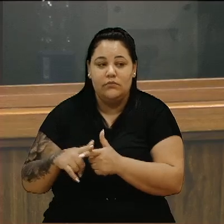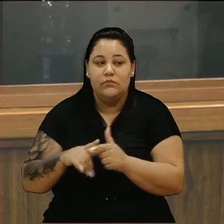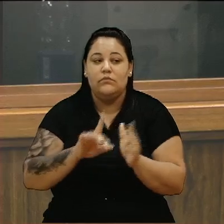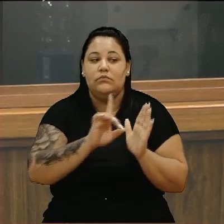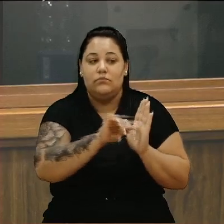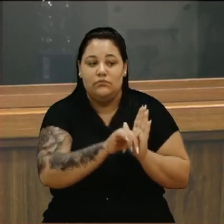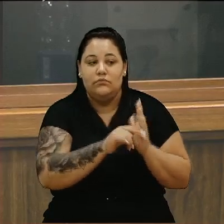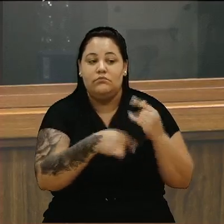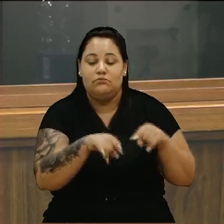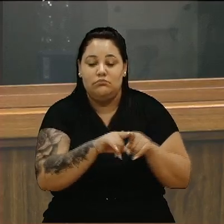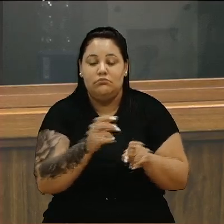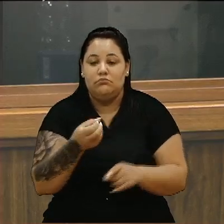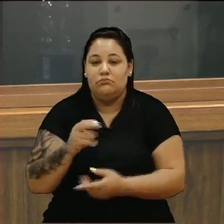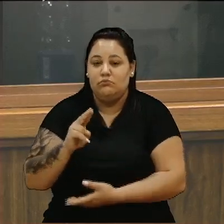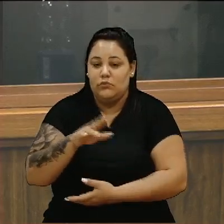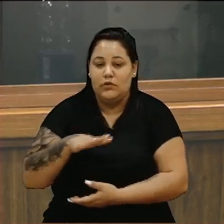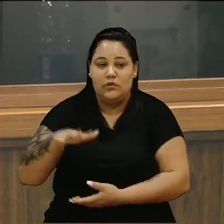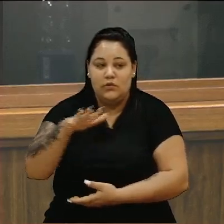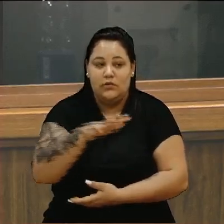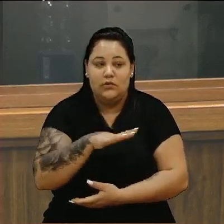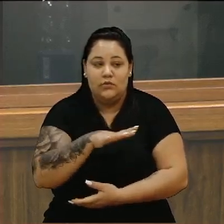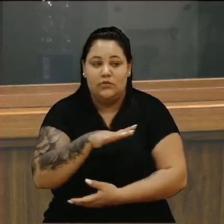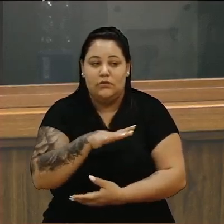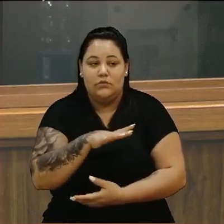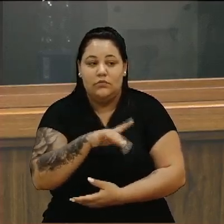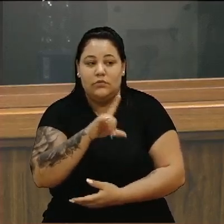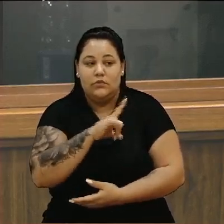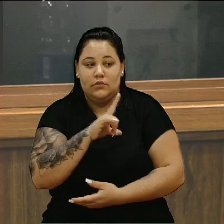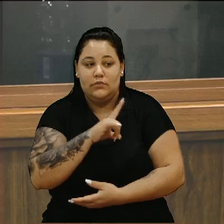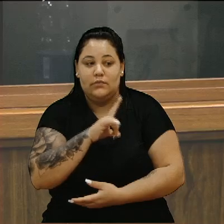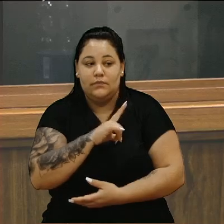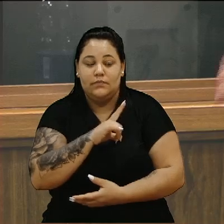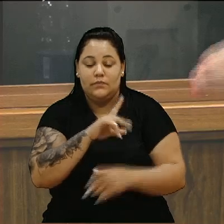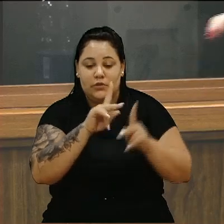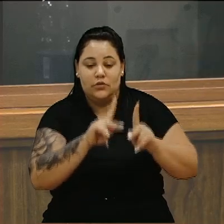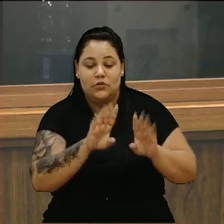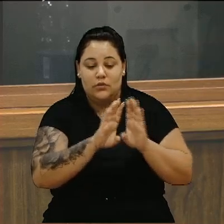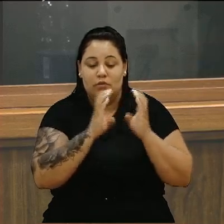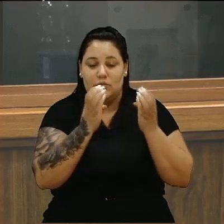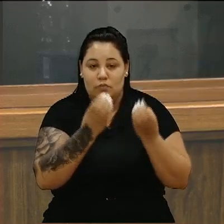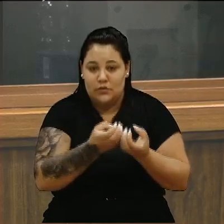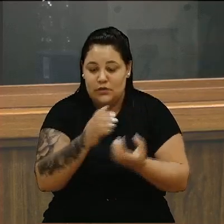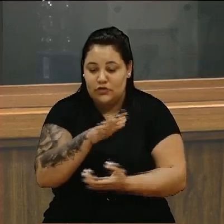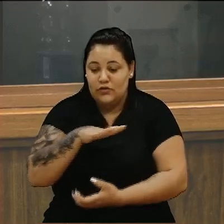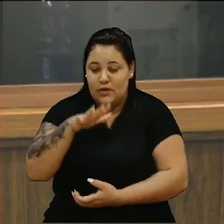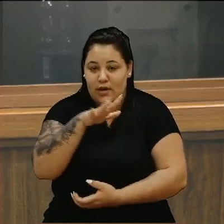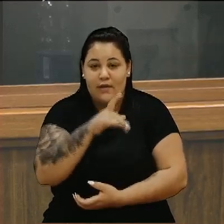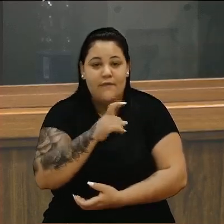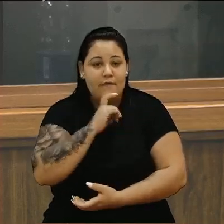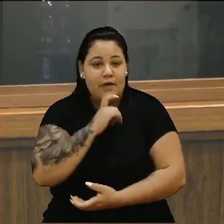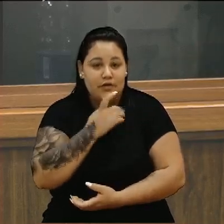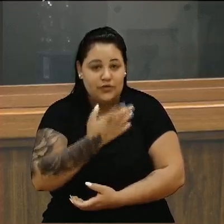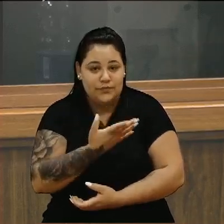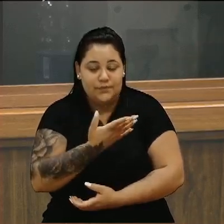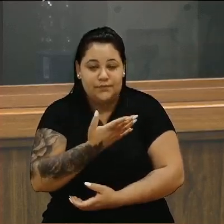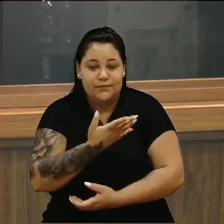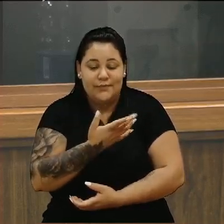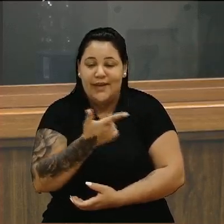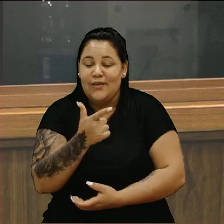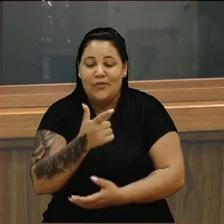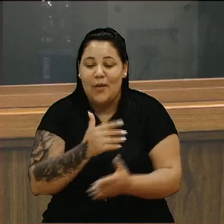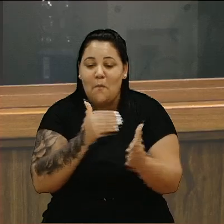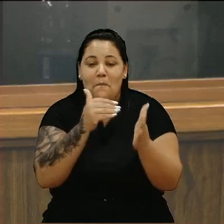em áreas que nós temos loteadores, pessoas da comunidade vendendo terreno em área verde, e que sem o mínimo